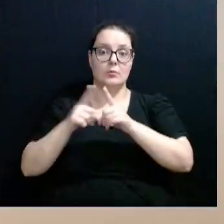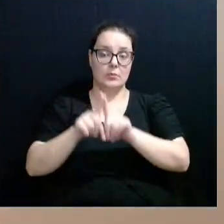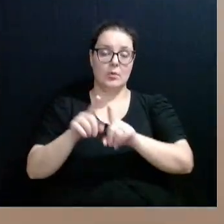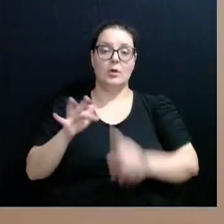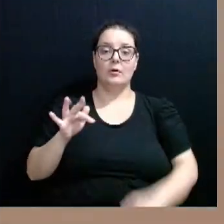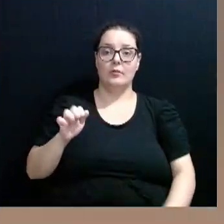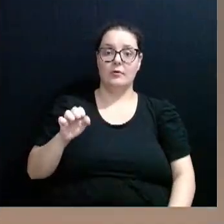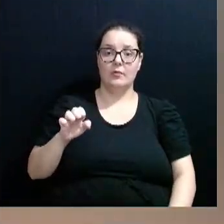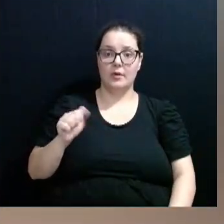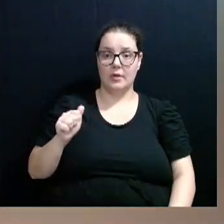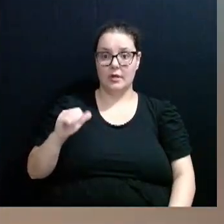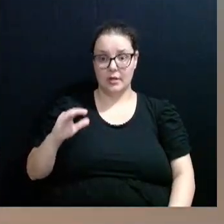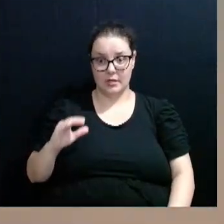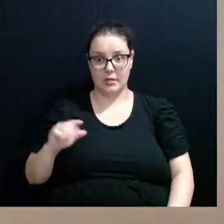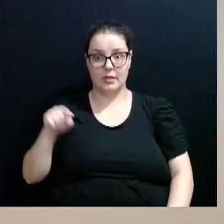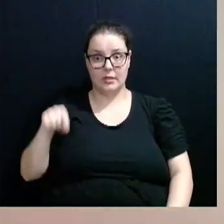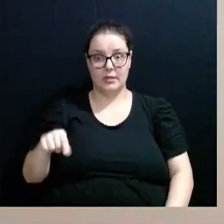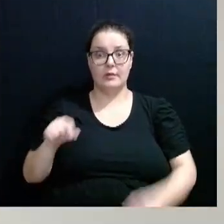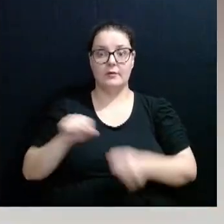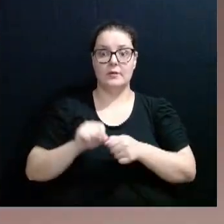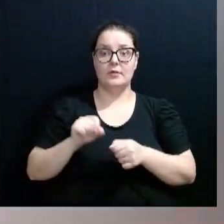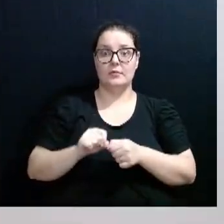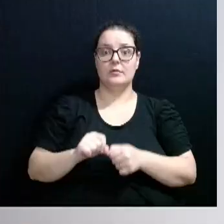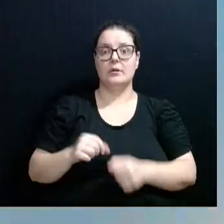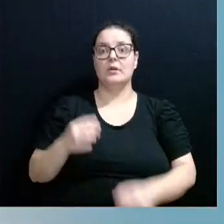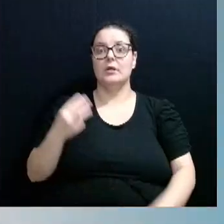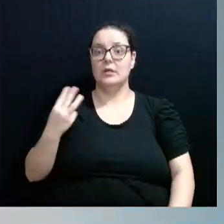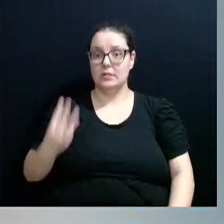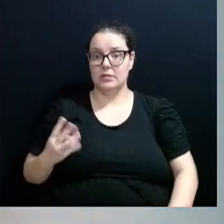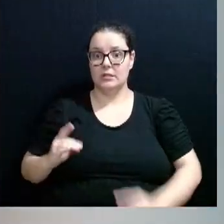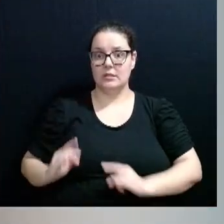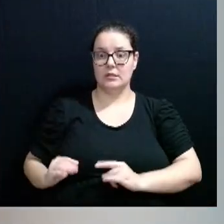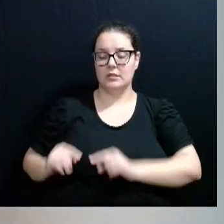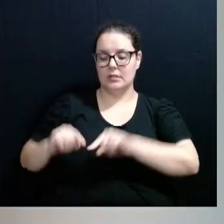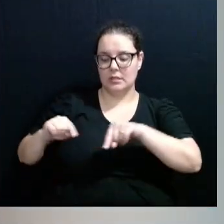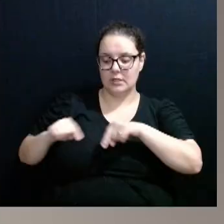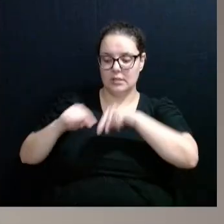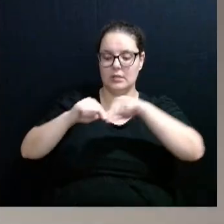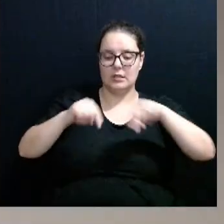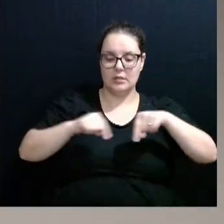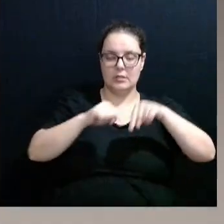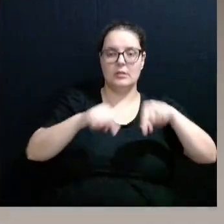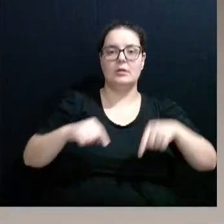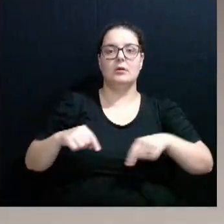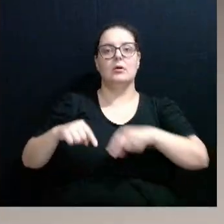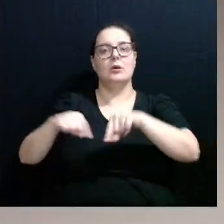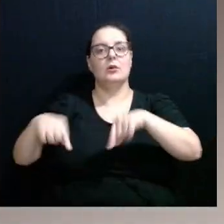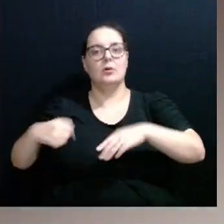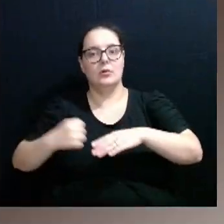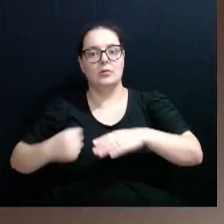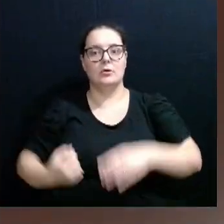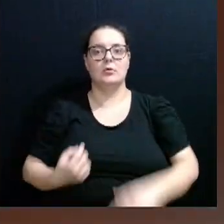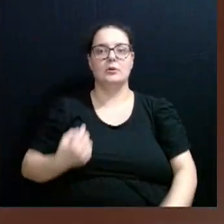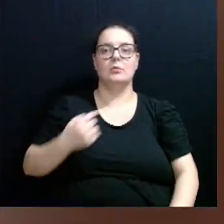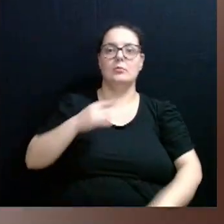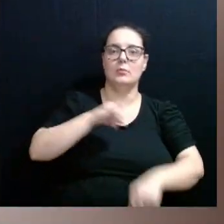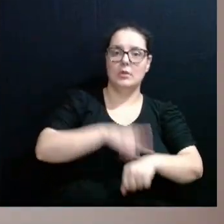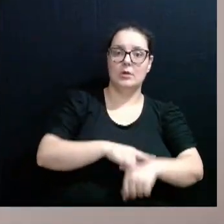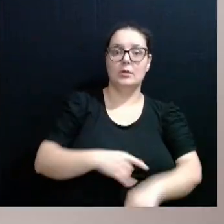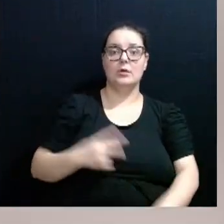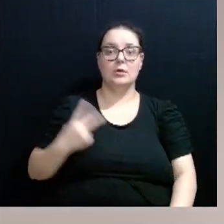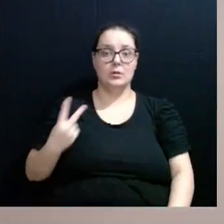fez 3 apartamentos com sua cozinha, seu banheiro e 2 quartos. Então,